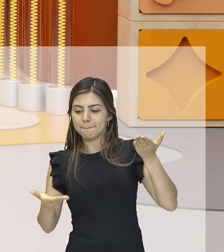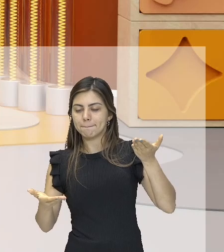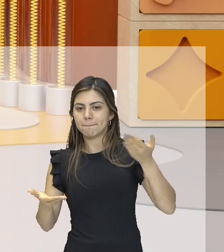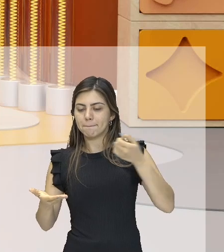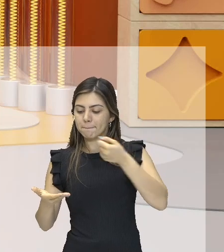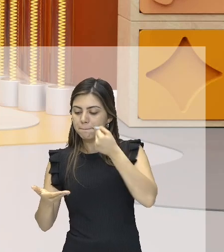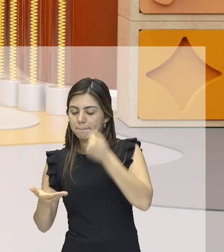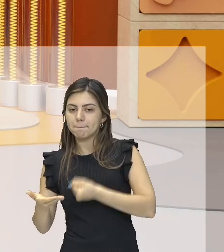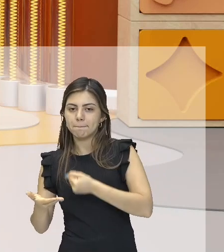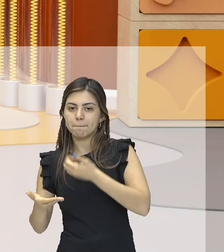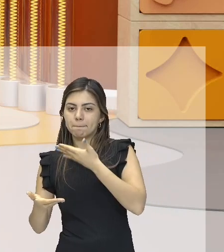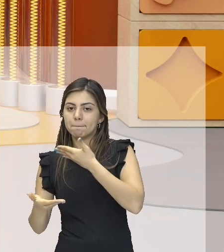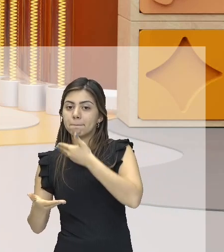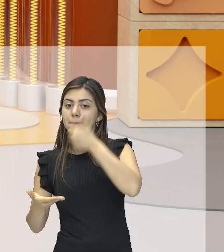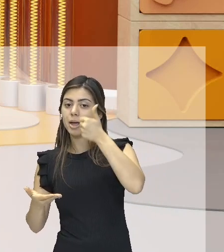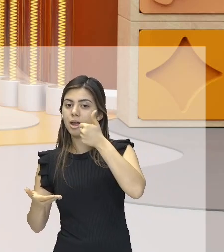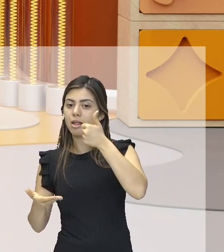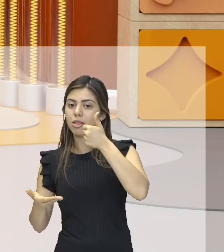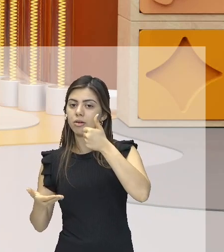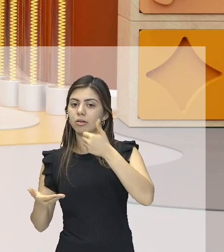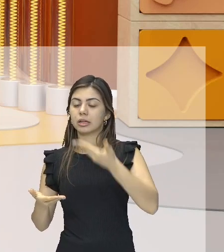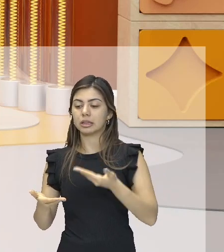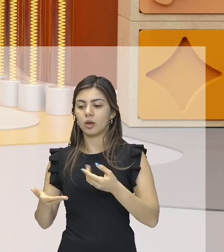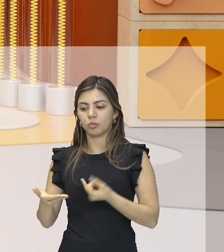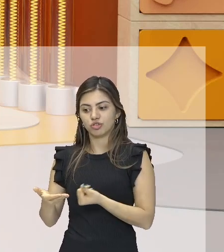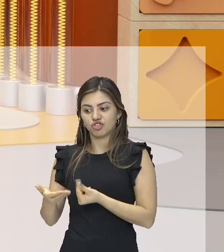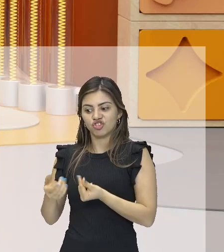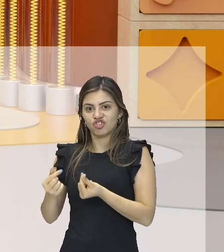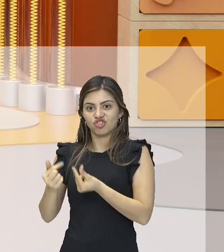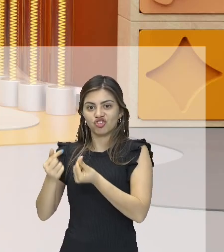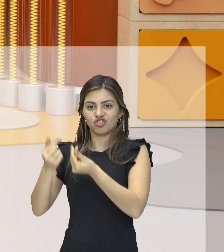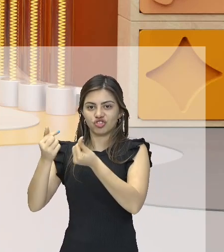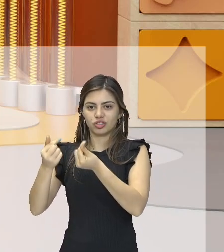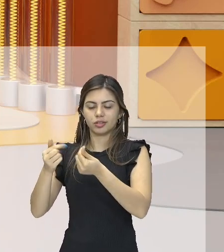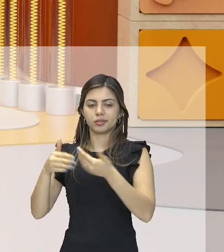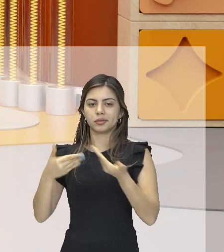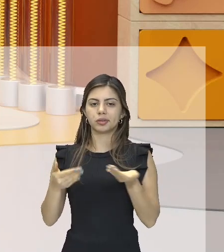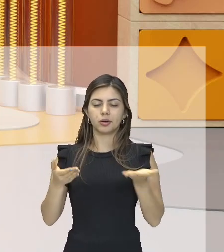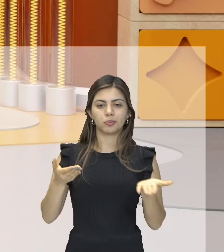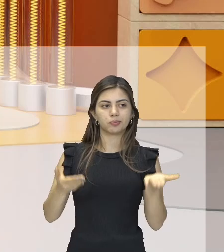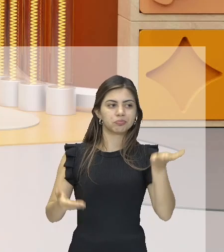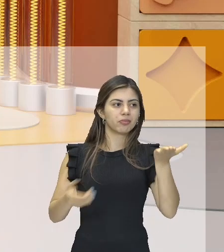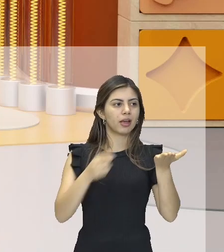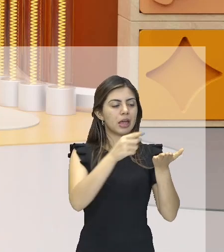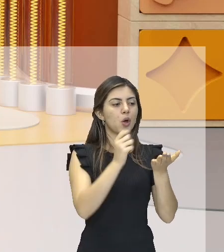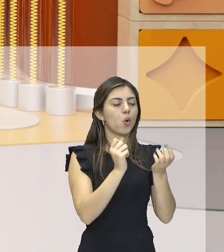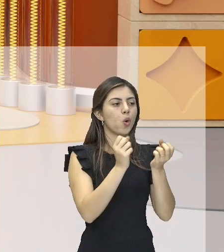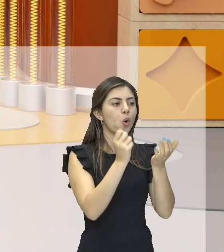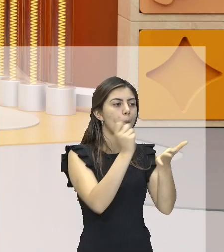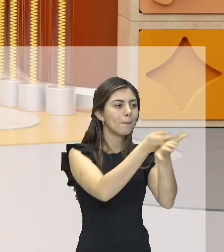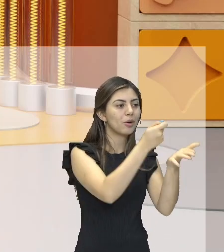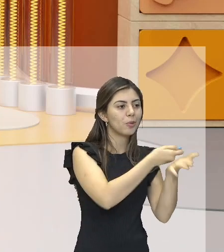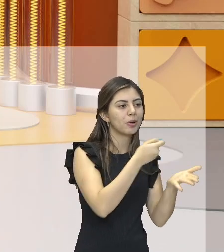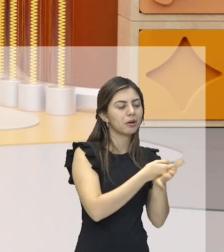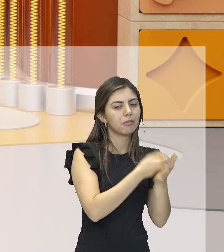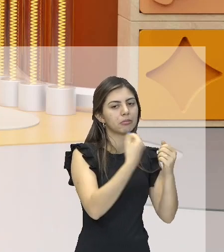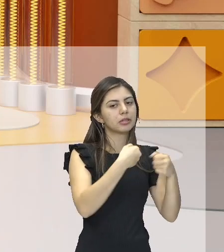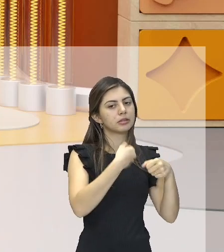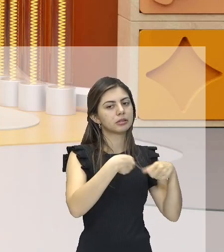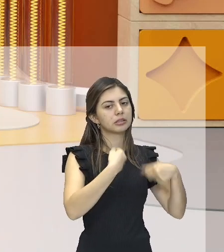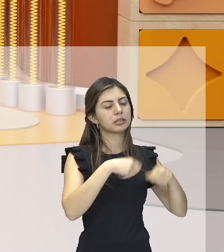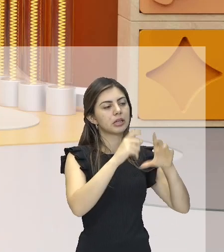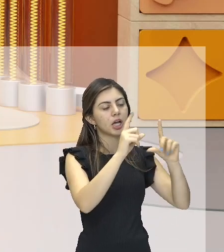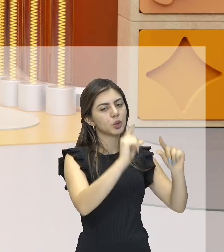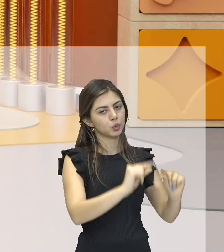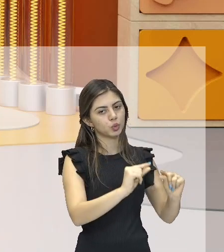pesar. Se ela estiver mais pesada, quer dizer que eu estou ganhando mais dinheiro. E diminuir as importações está mais em cima, porque eu vou aí